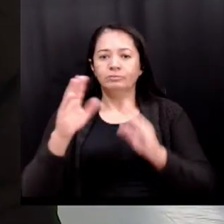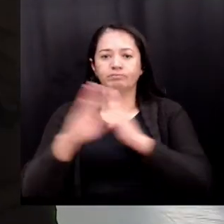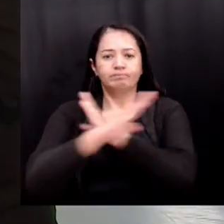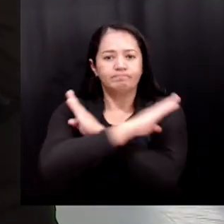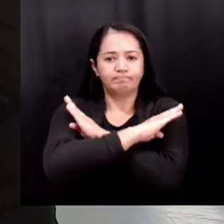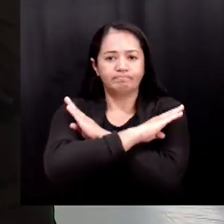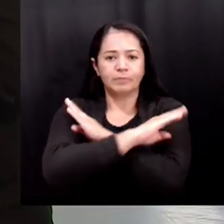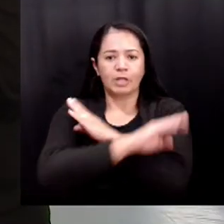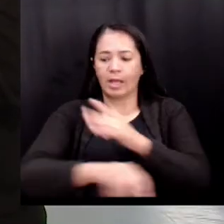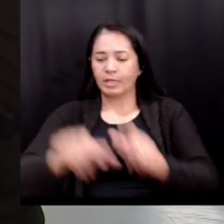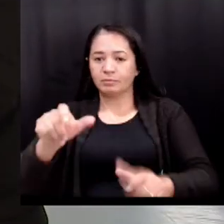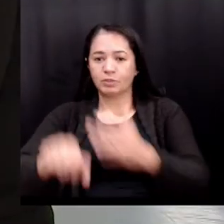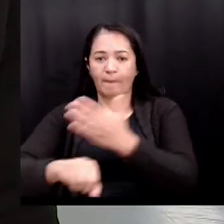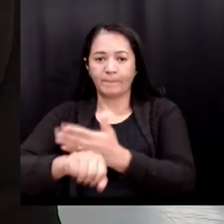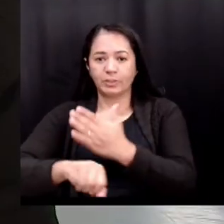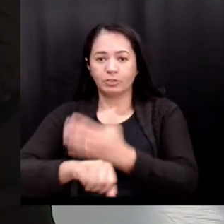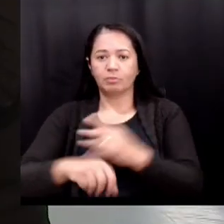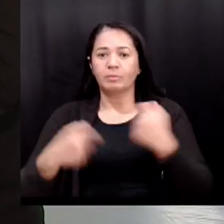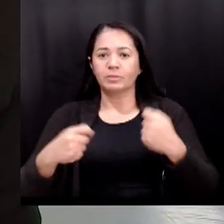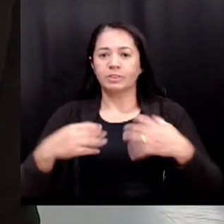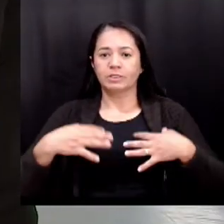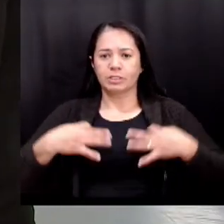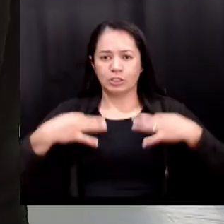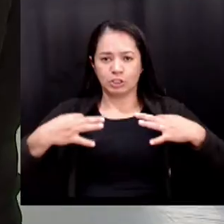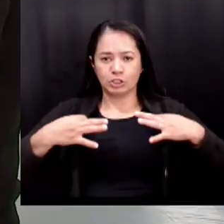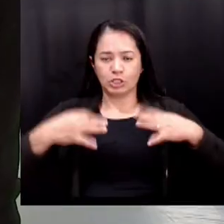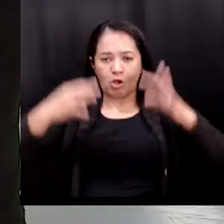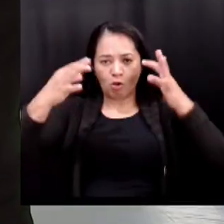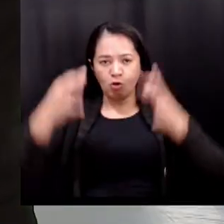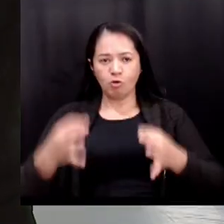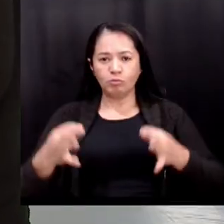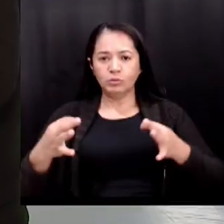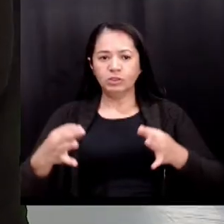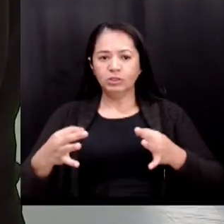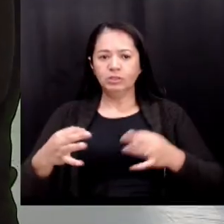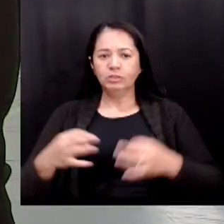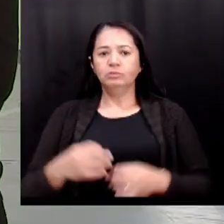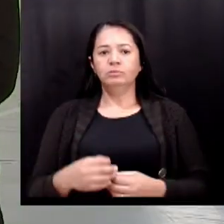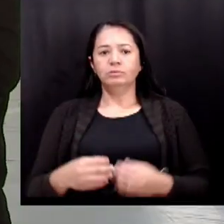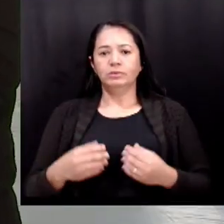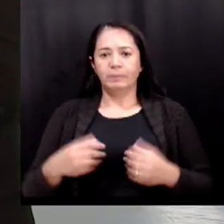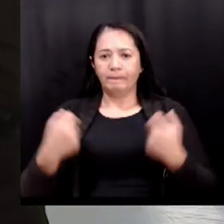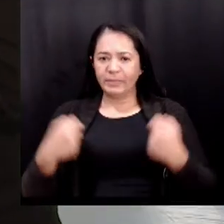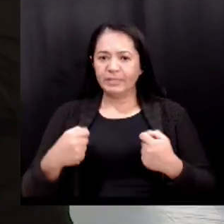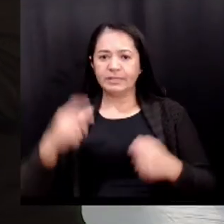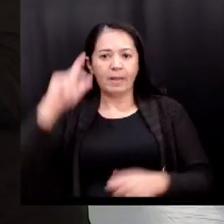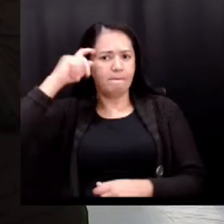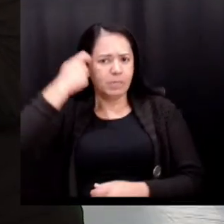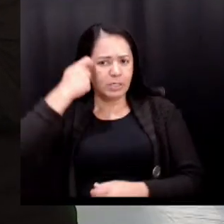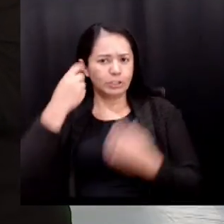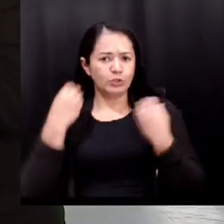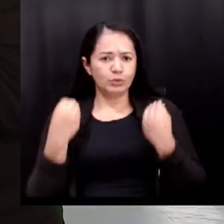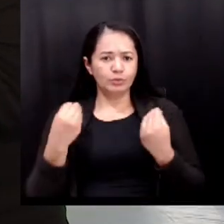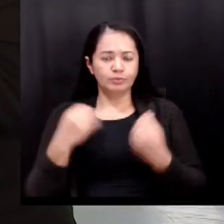estar uniformizados, é um kimono, tem que ser preto, como que é, Nick? Vamos lá.